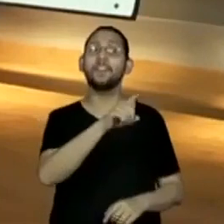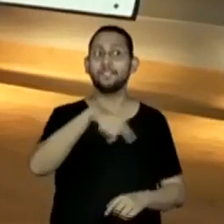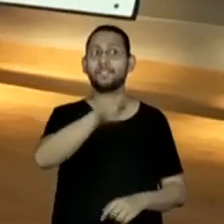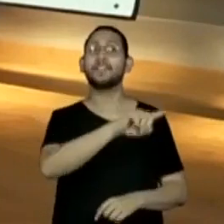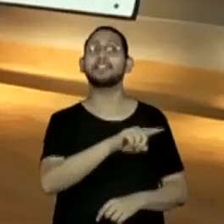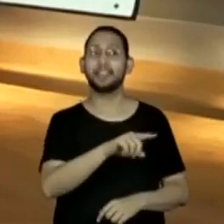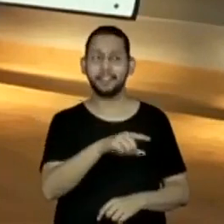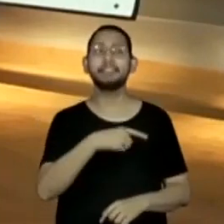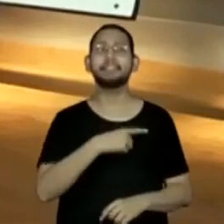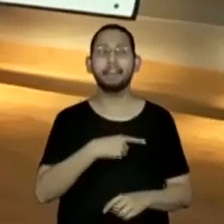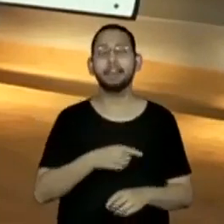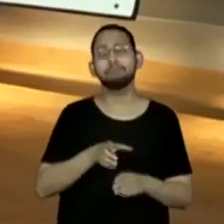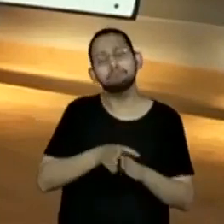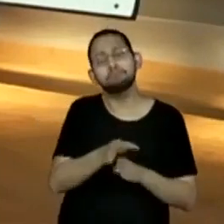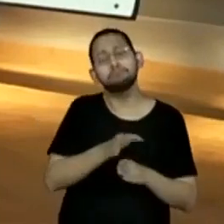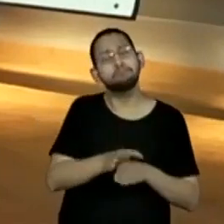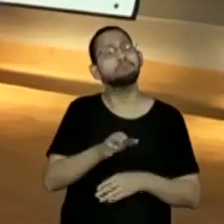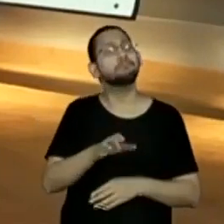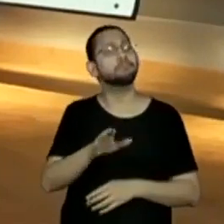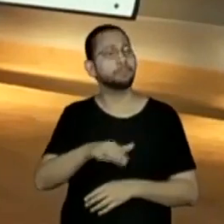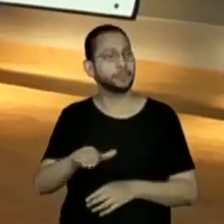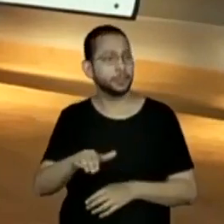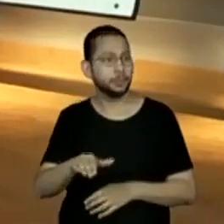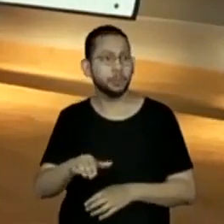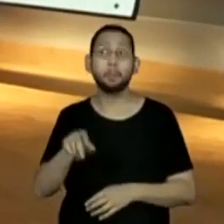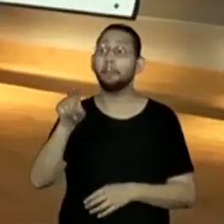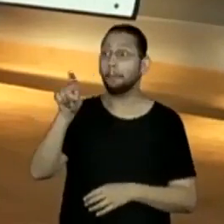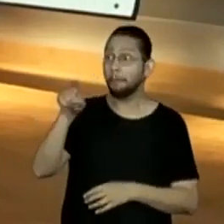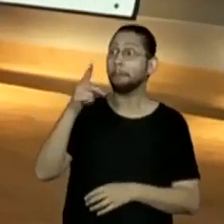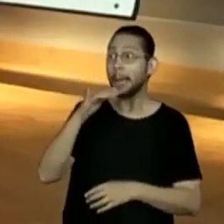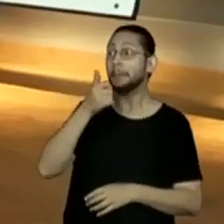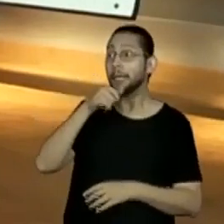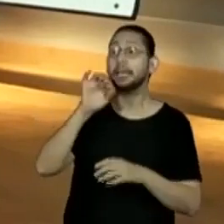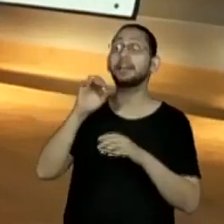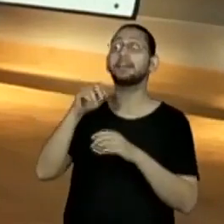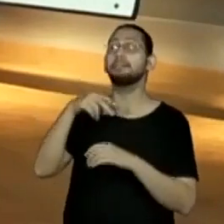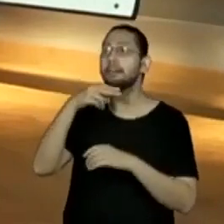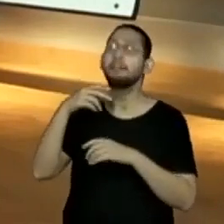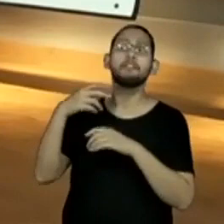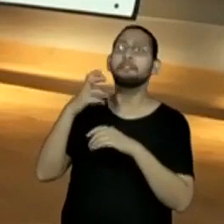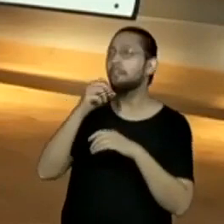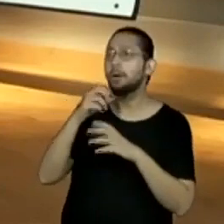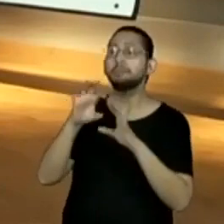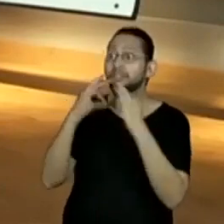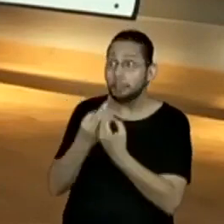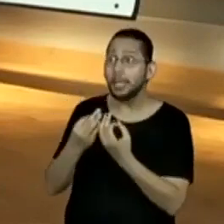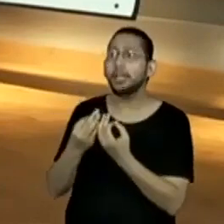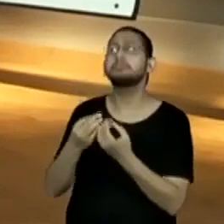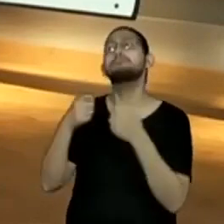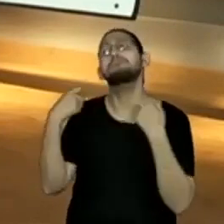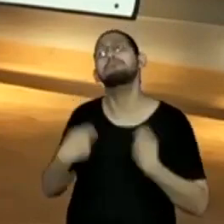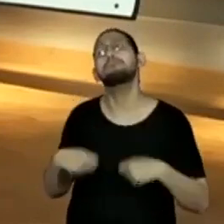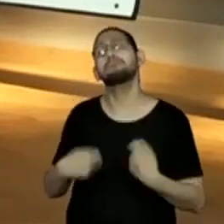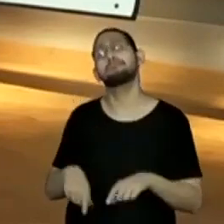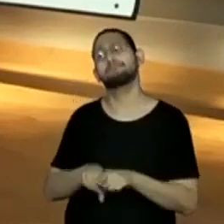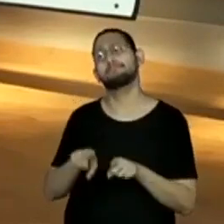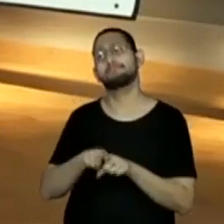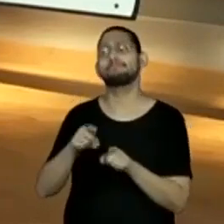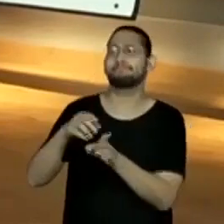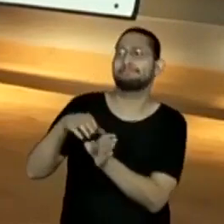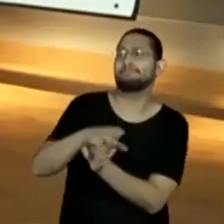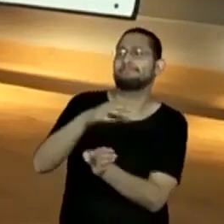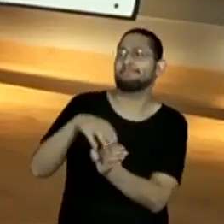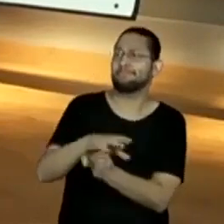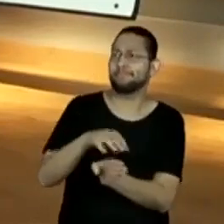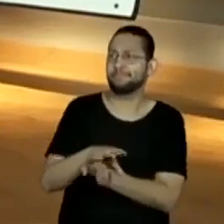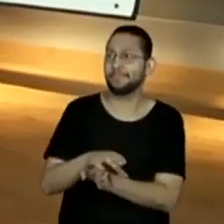isso. E pais responsáveis, isso é muito importante para manter a organização. Afinal, a criança, ela só vai ser